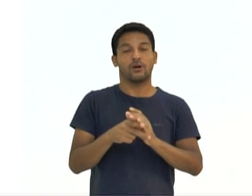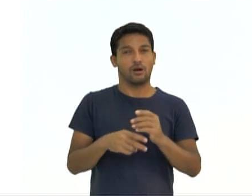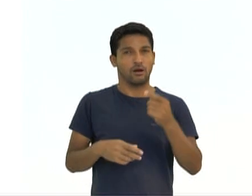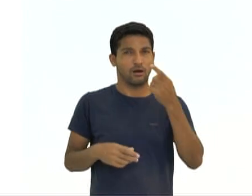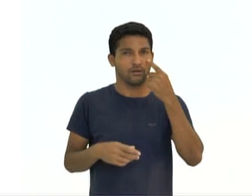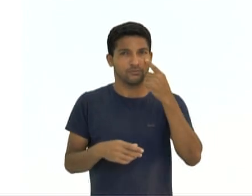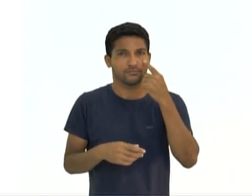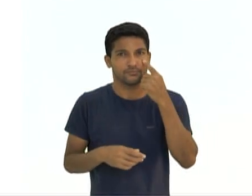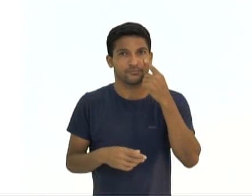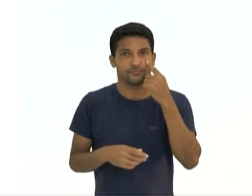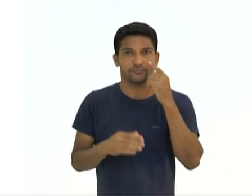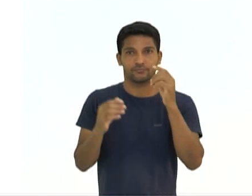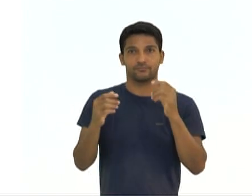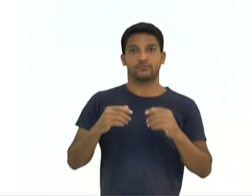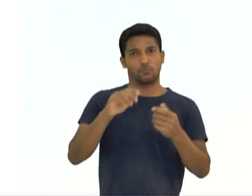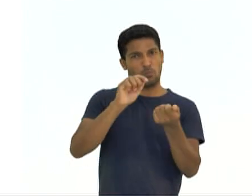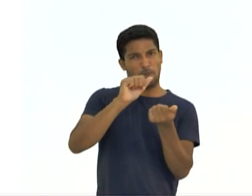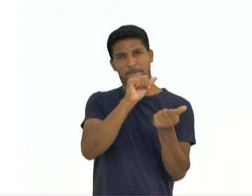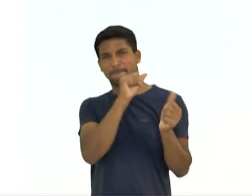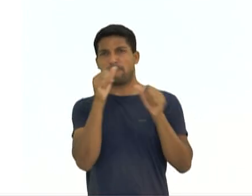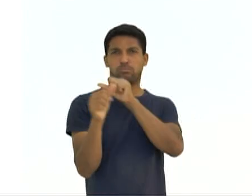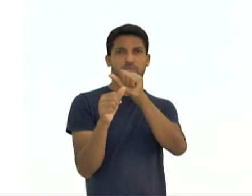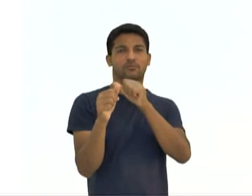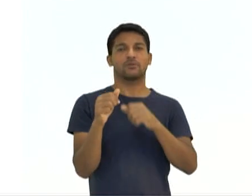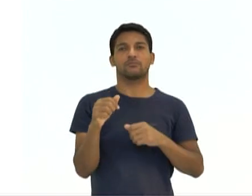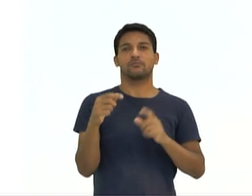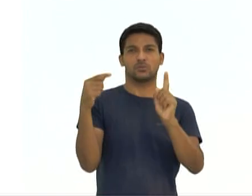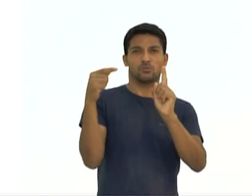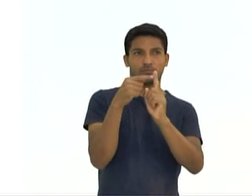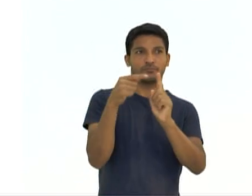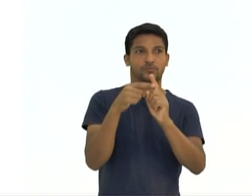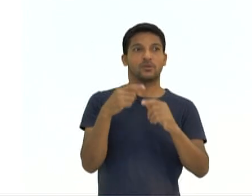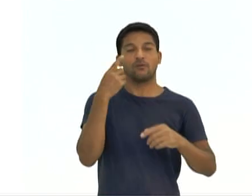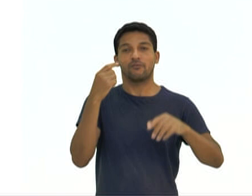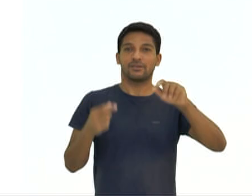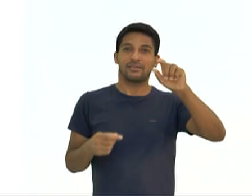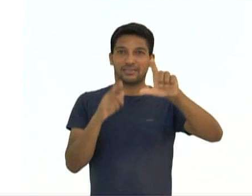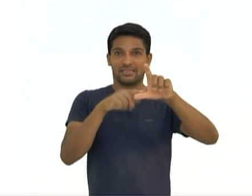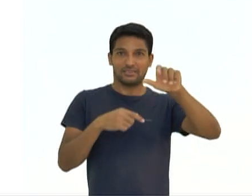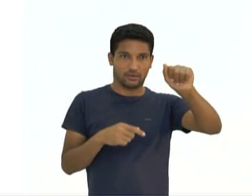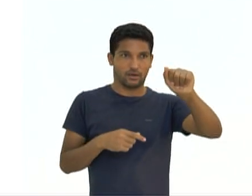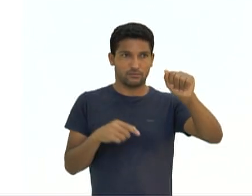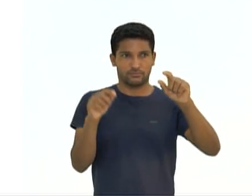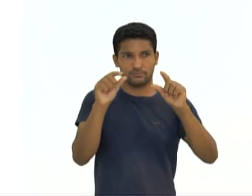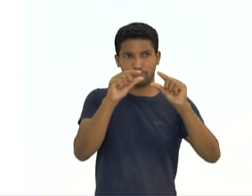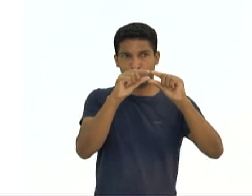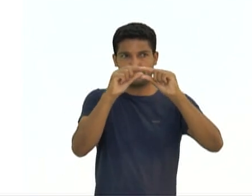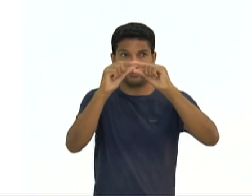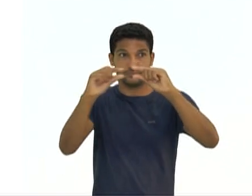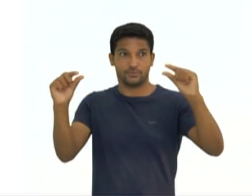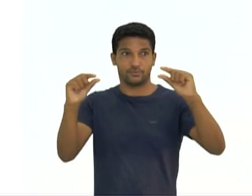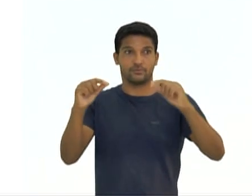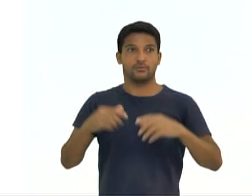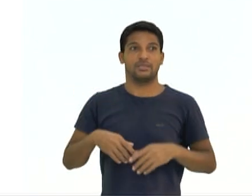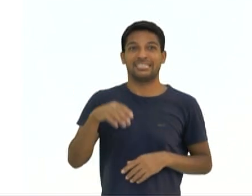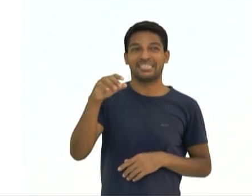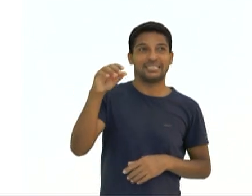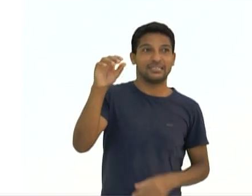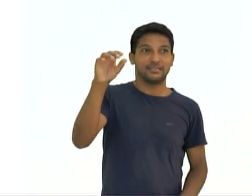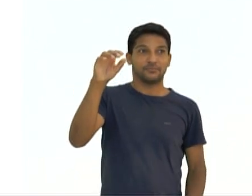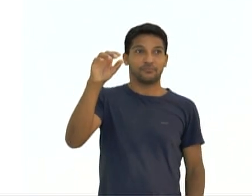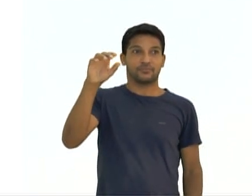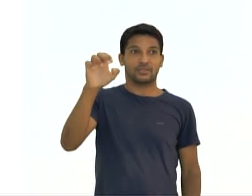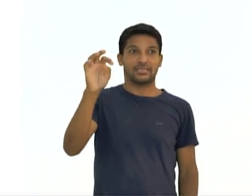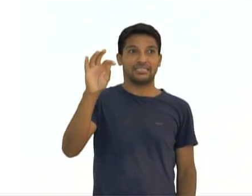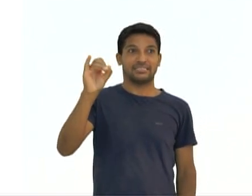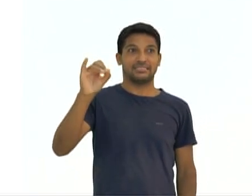etilamina tem ponto de ebulição maior que o éter metílico. Não sei.